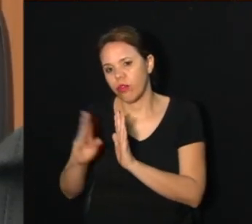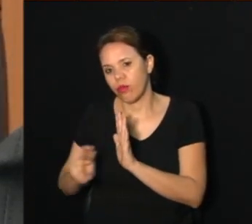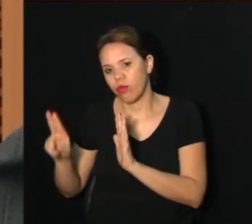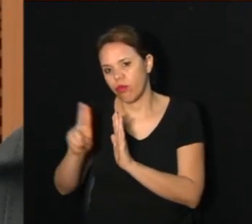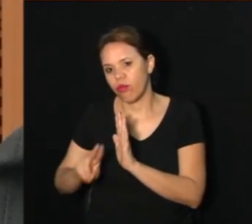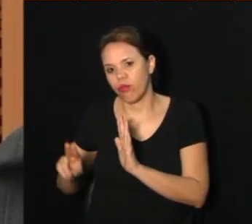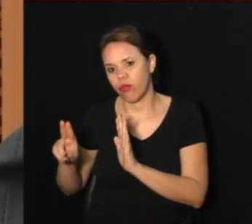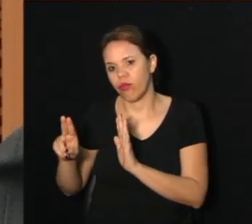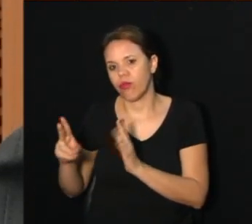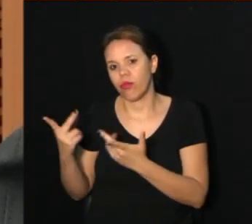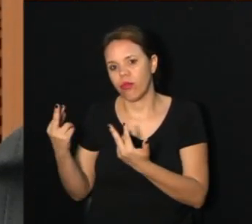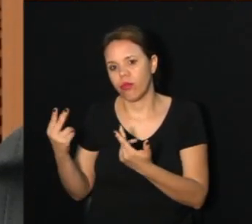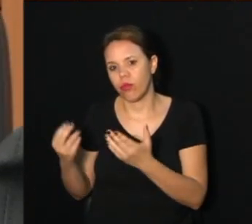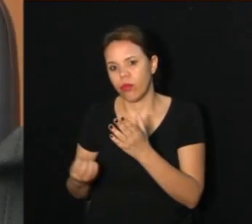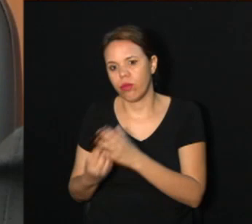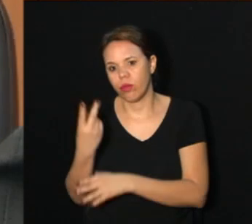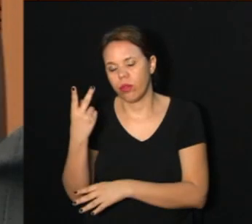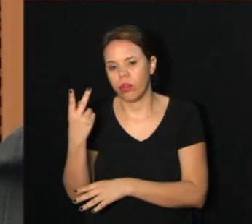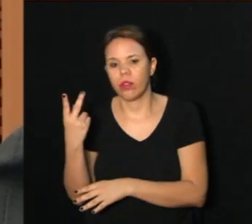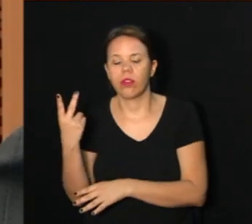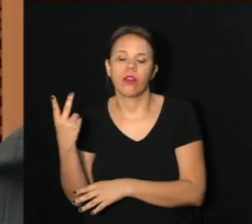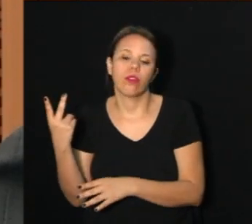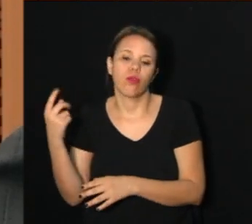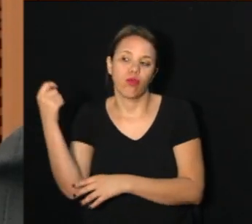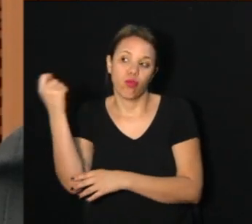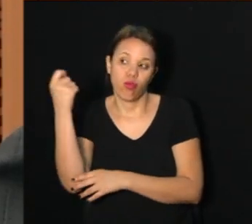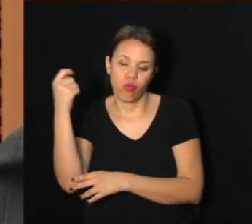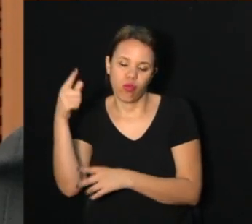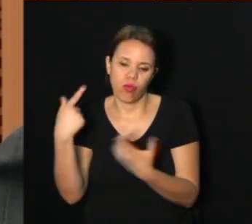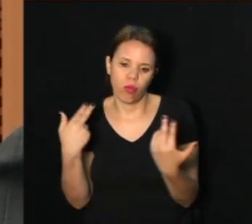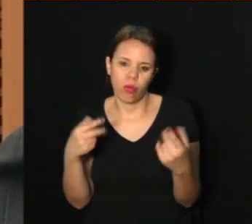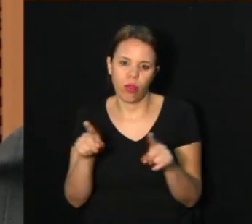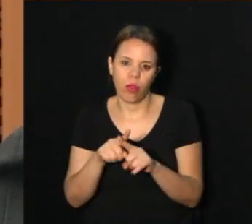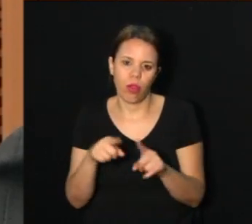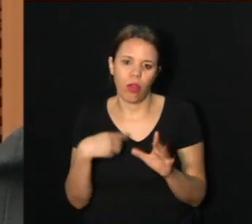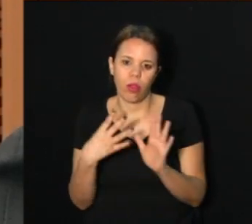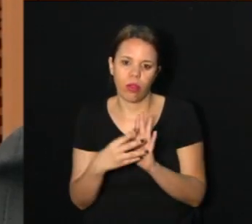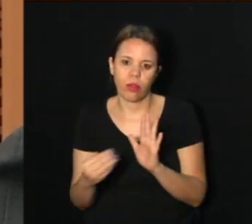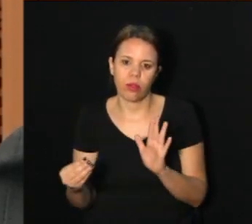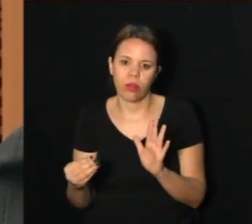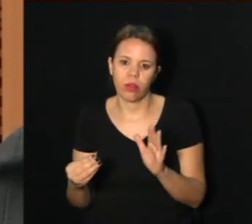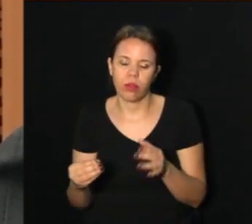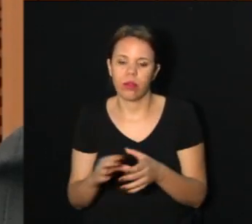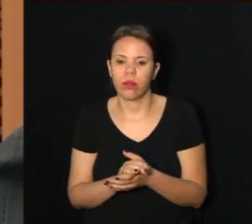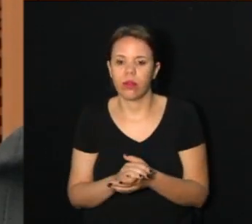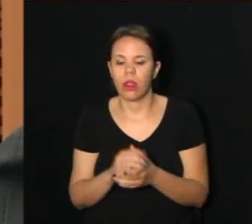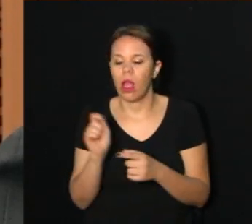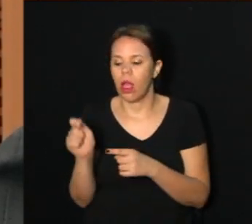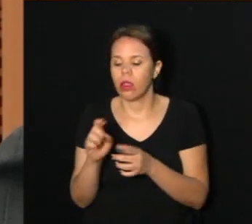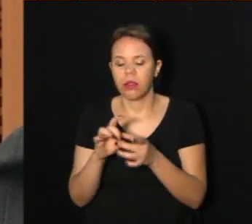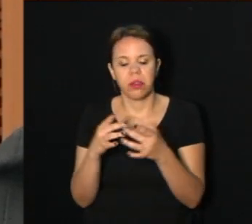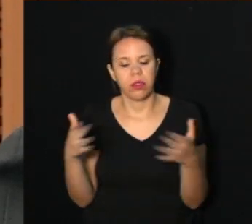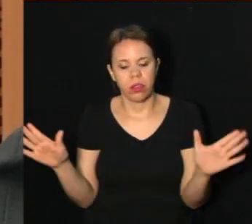grandes municípios, como, por exemplo, em Porto Alegre. Então, foi essa nossa inspiração e deixar a associação à disposição para que faça esse